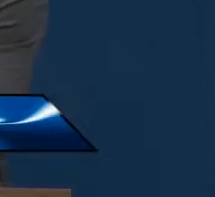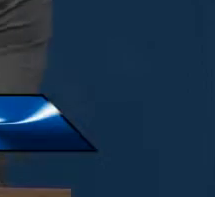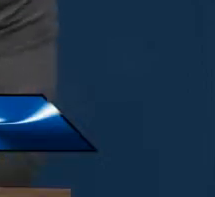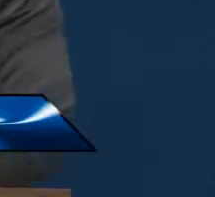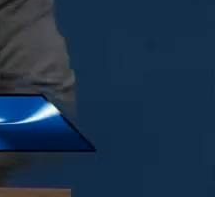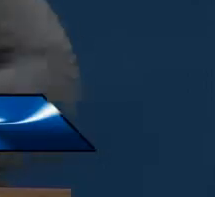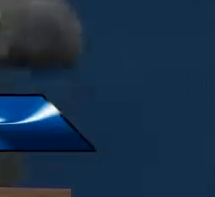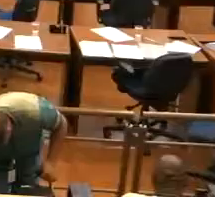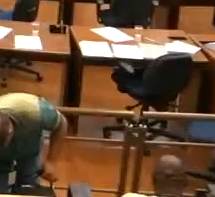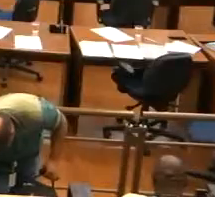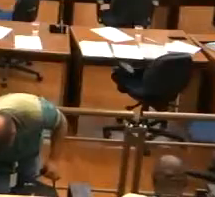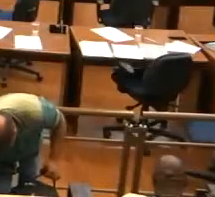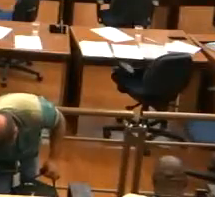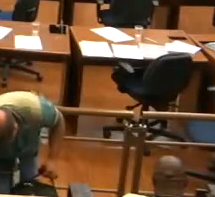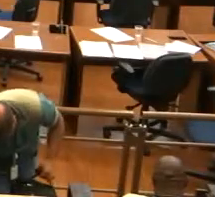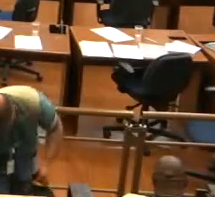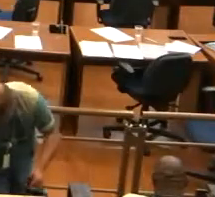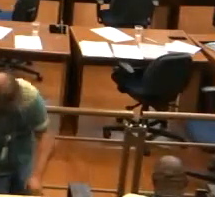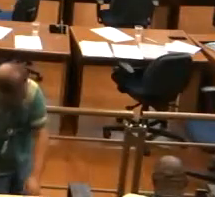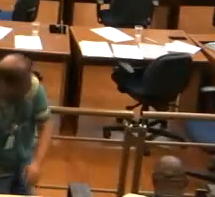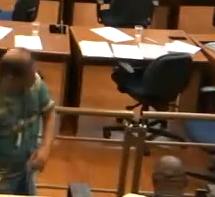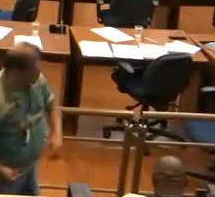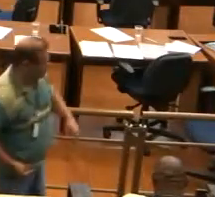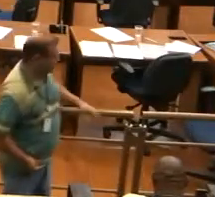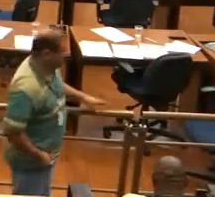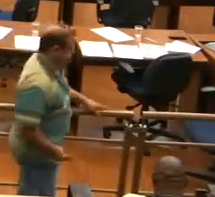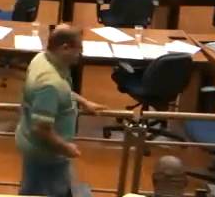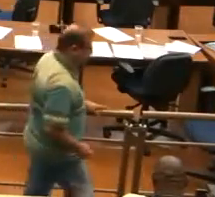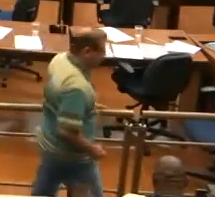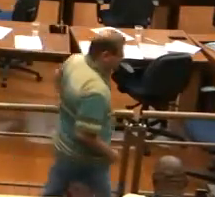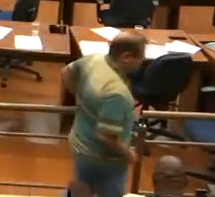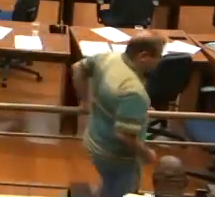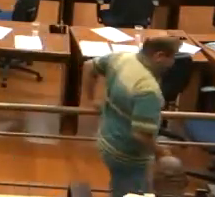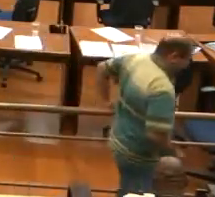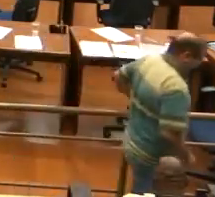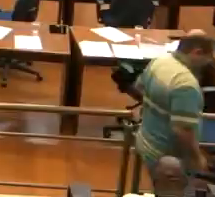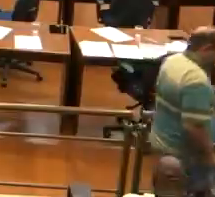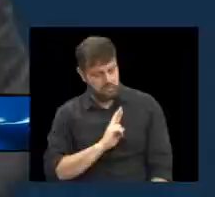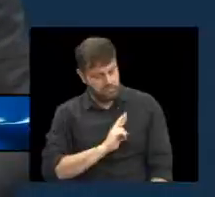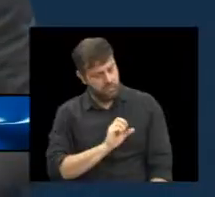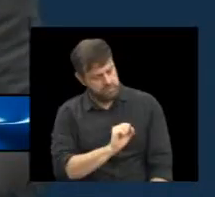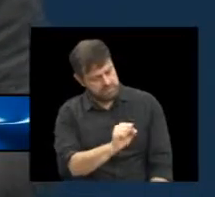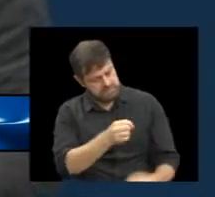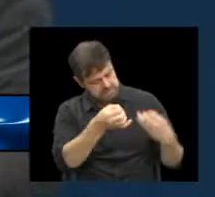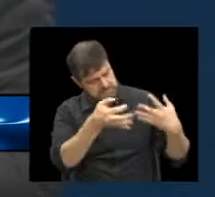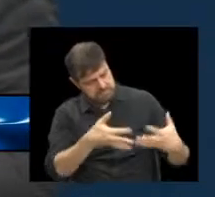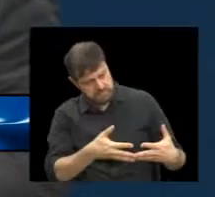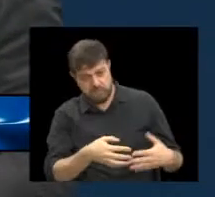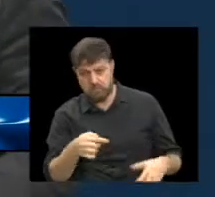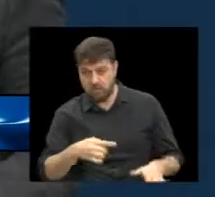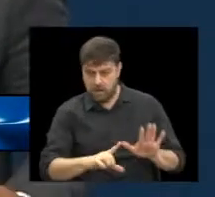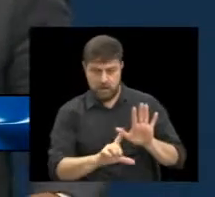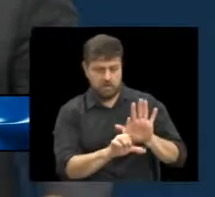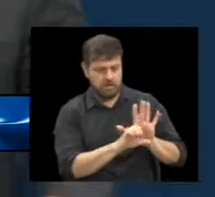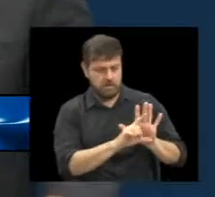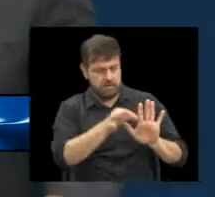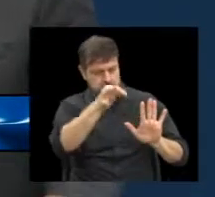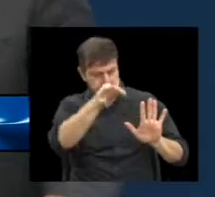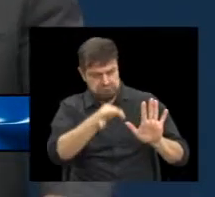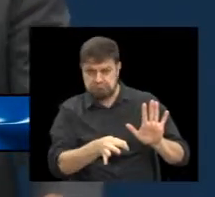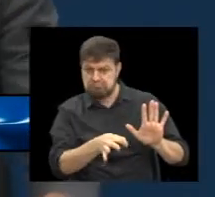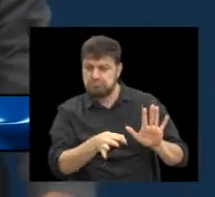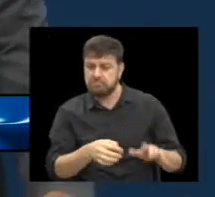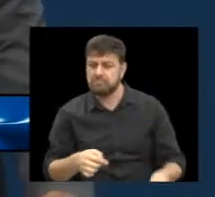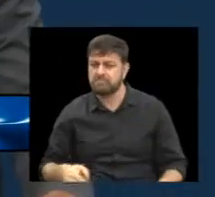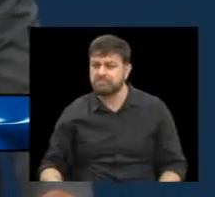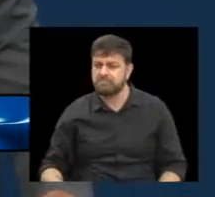está equilibrado e que as maiores verbas vão para a saúde e a educação. É uma peça equilibrada.